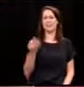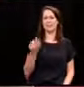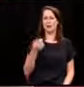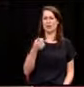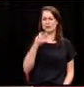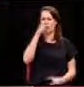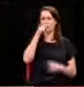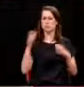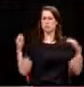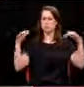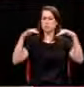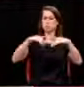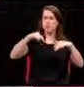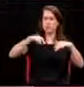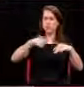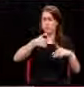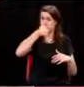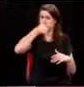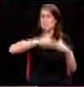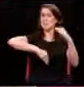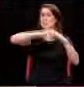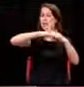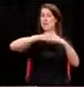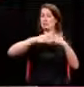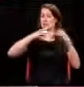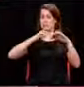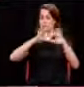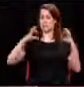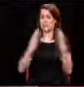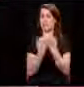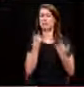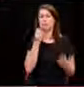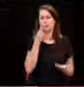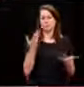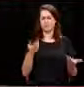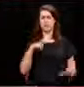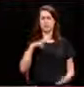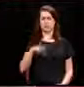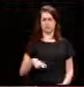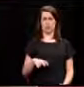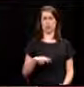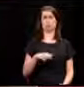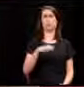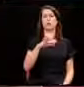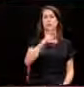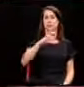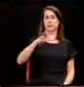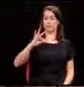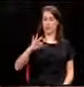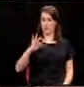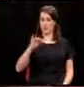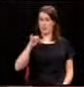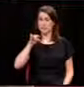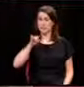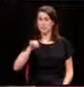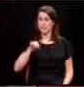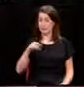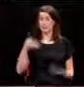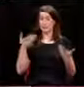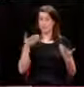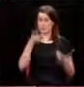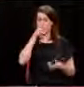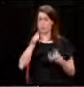de números, existem 84 mil, o número concreto é 84.172. Então este estádio não chegava. Não chega ao estádio. O